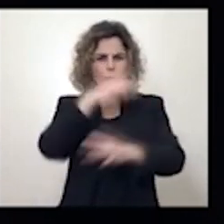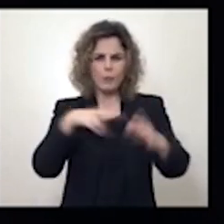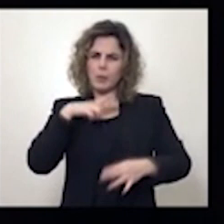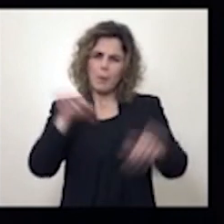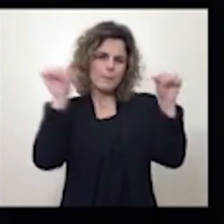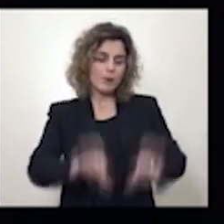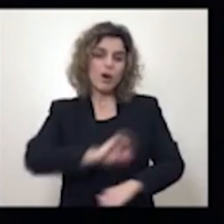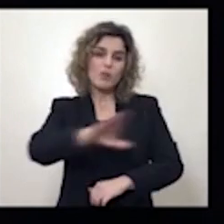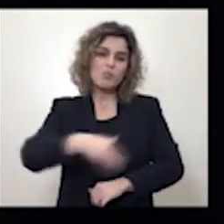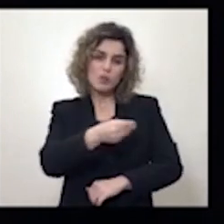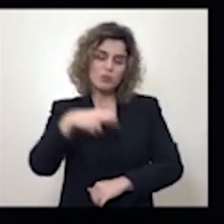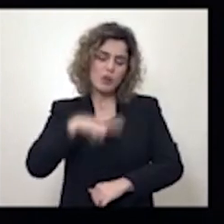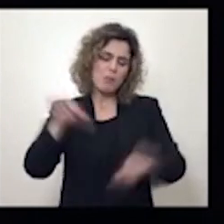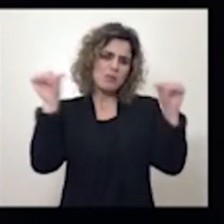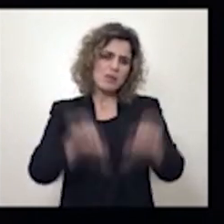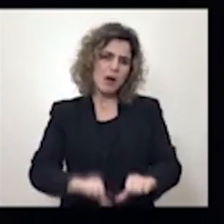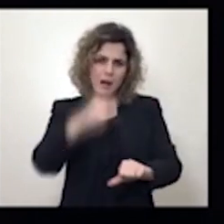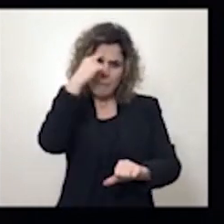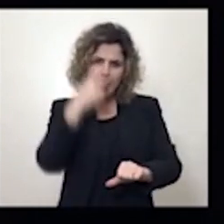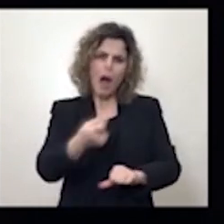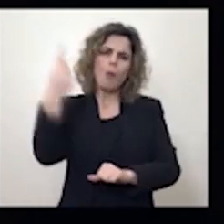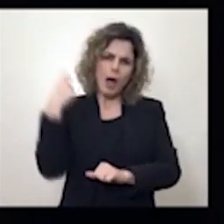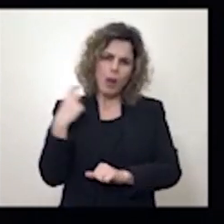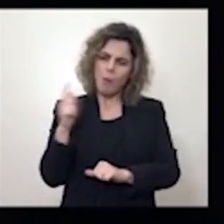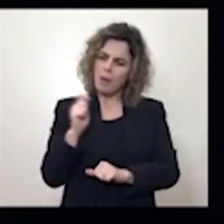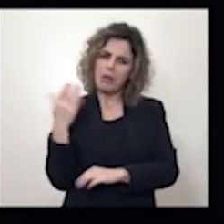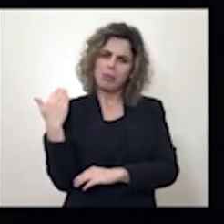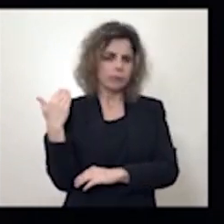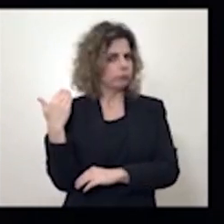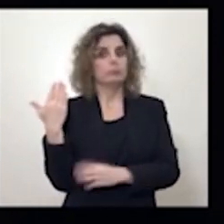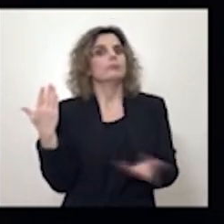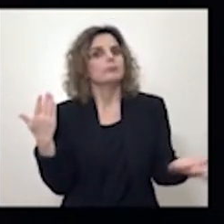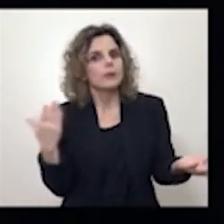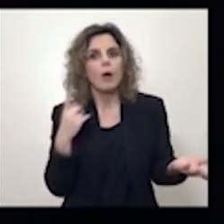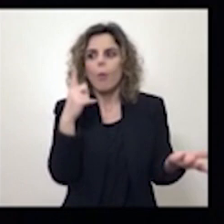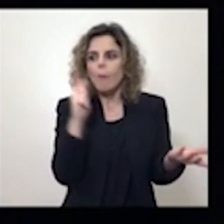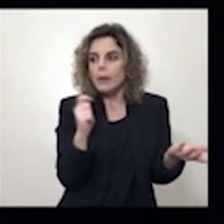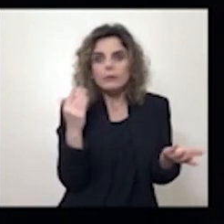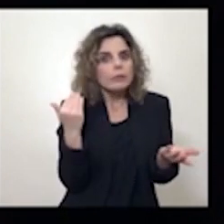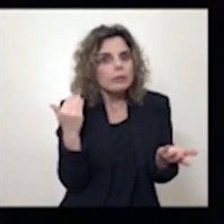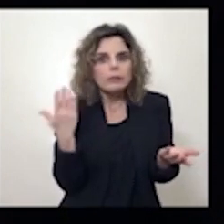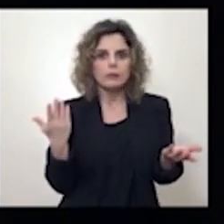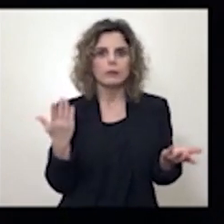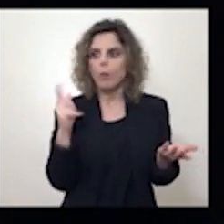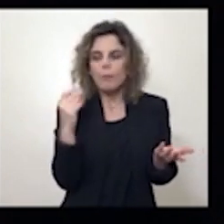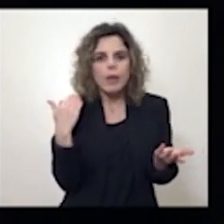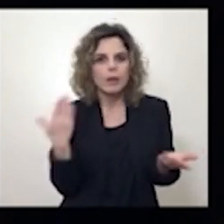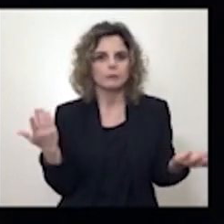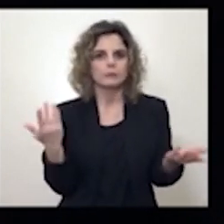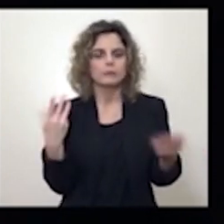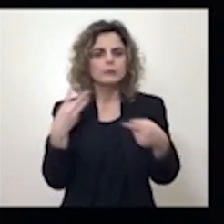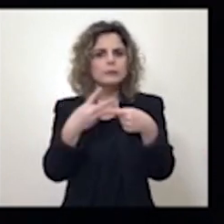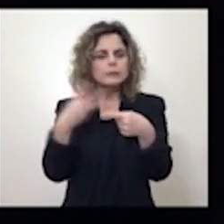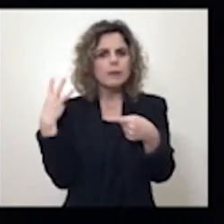de piores do mundo não são de há um ano ou de há meses, são de há um mês. Tal como de há três